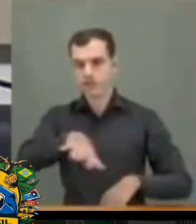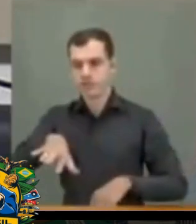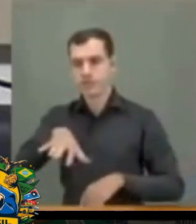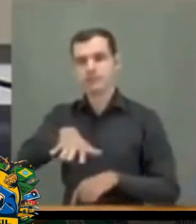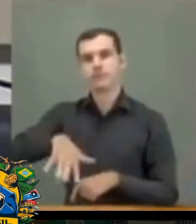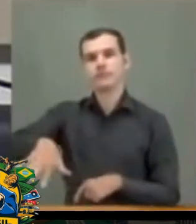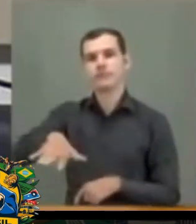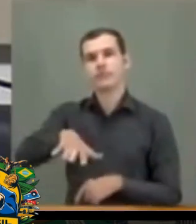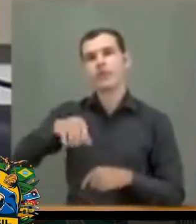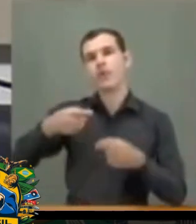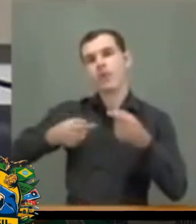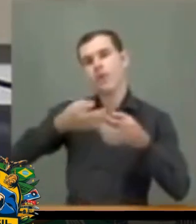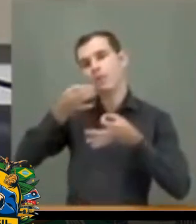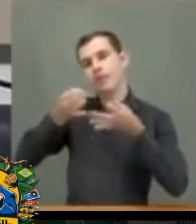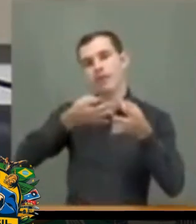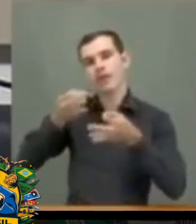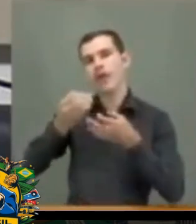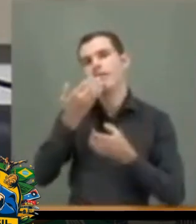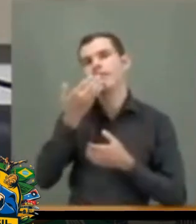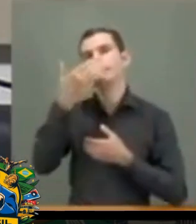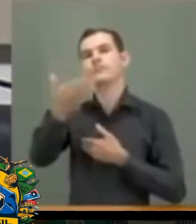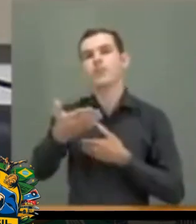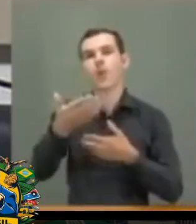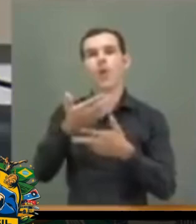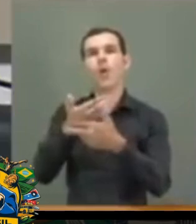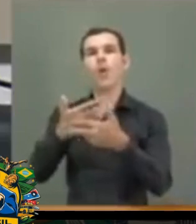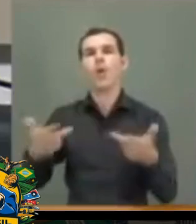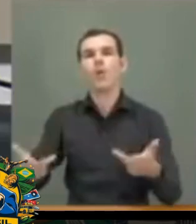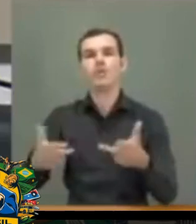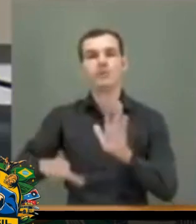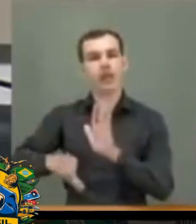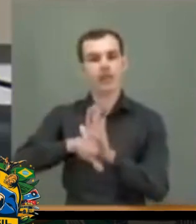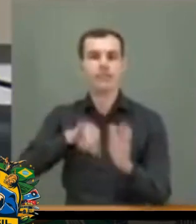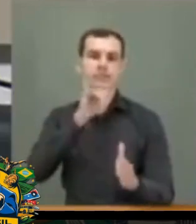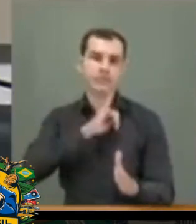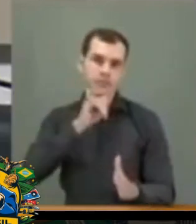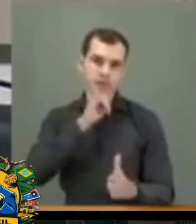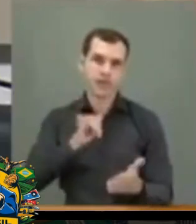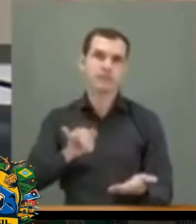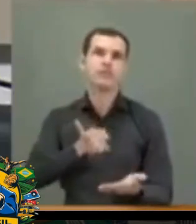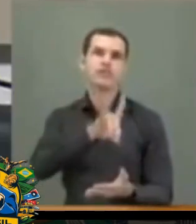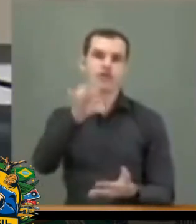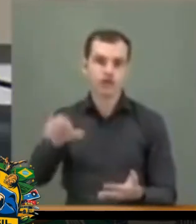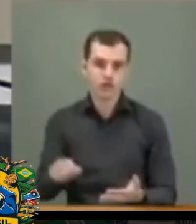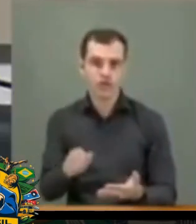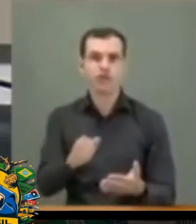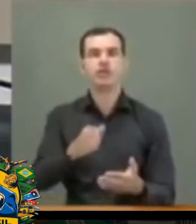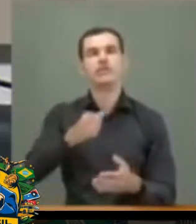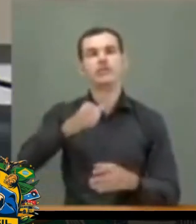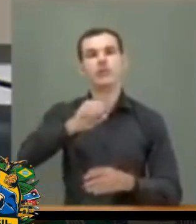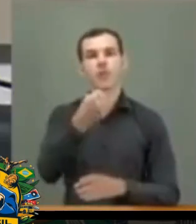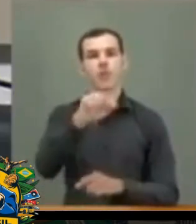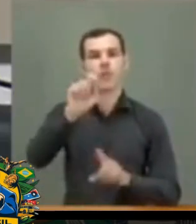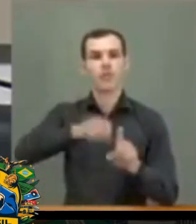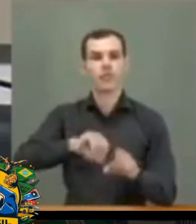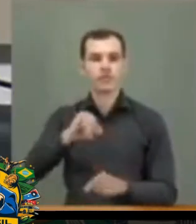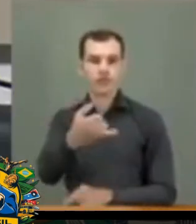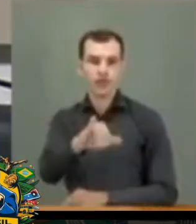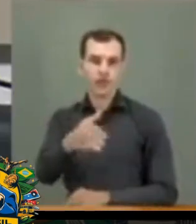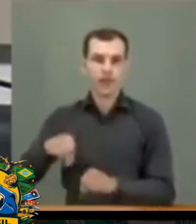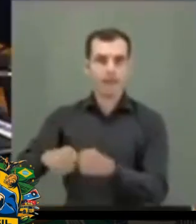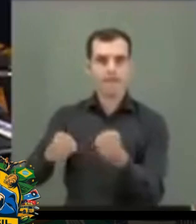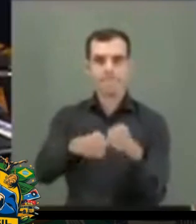opinião favorável a algo que é crime, como, por exemplo, o ato de vandalismo do 8 de janeiro. Então,